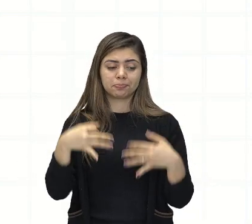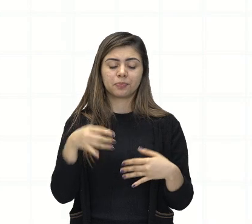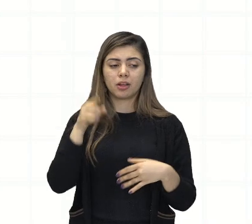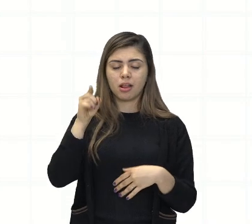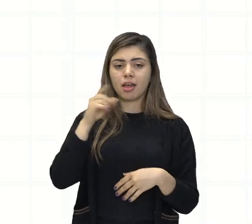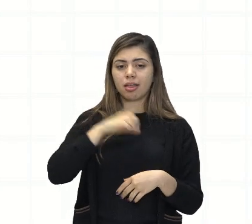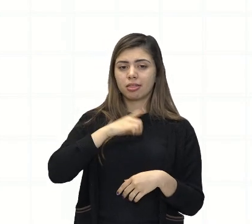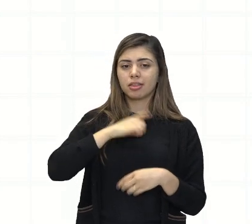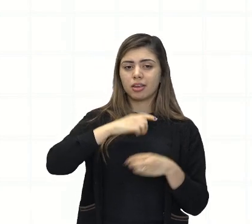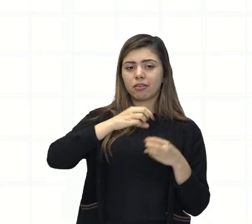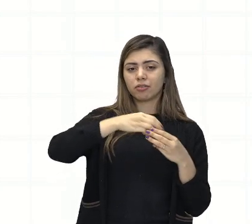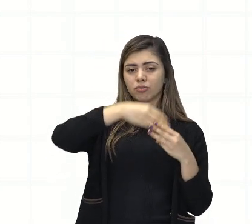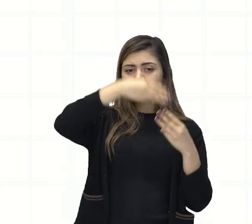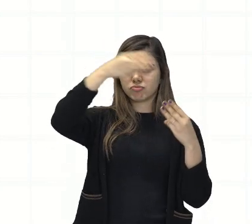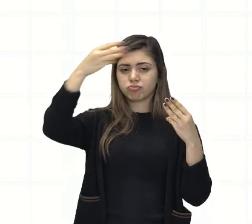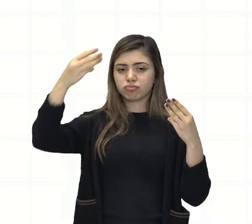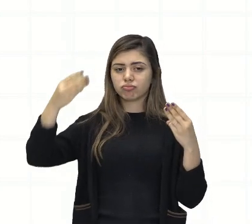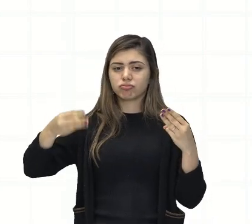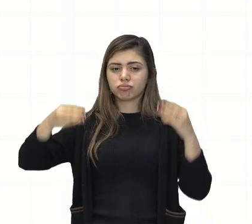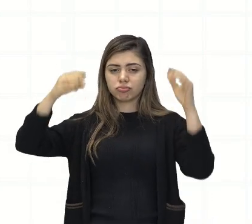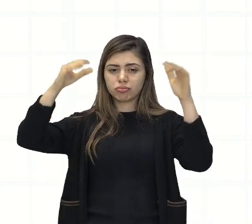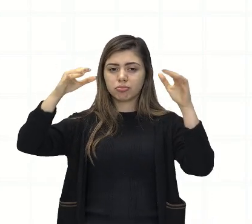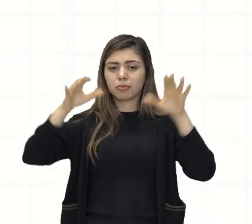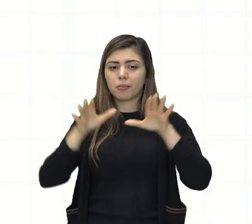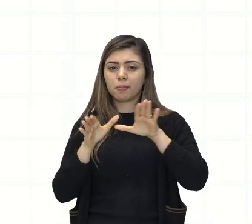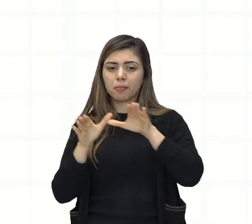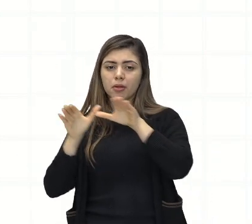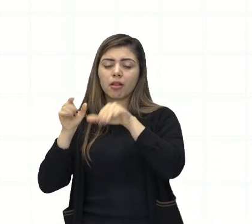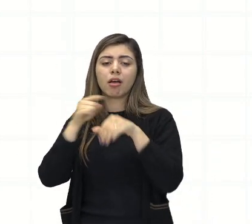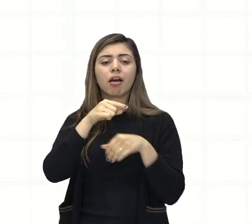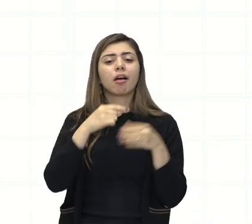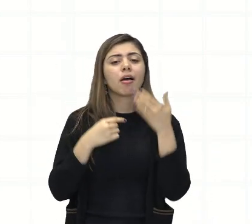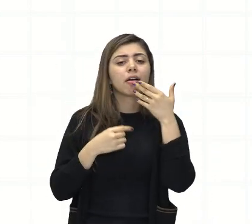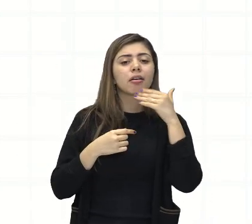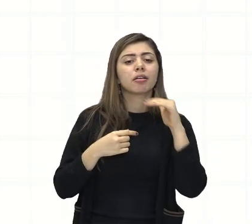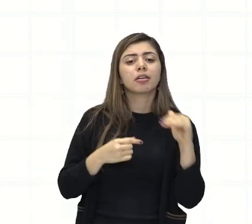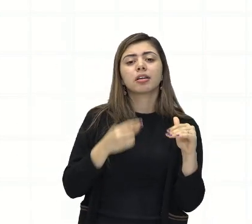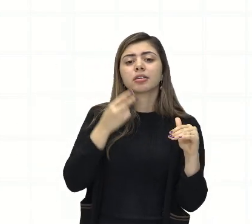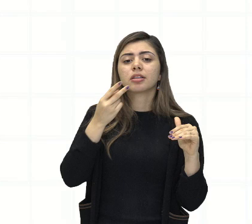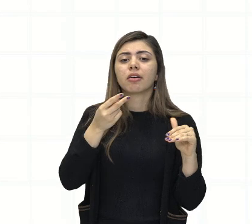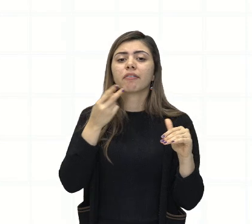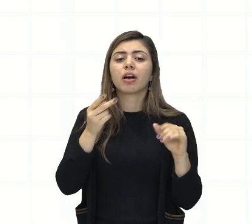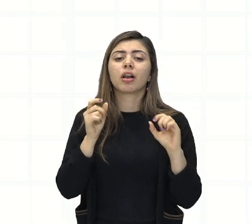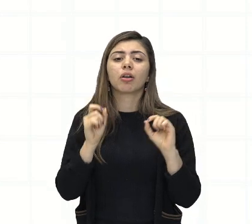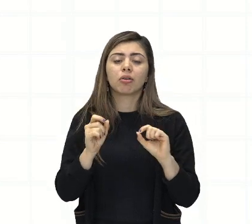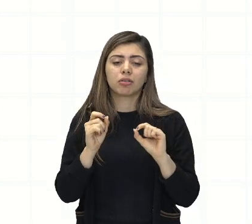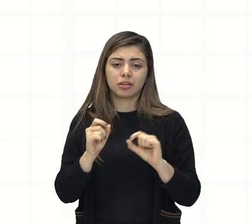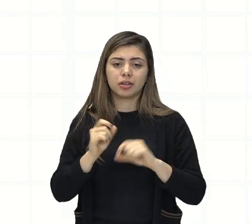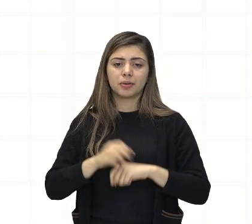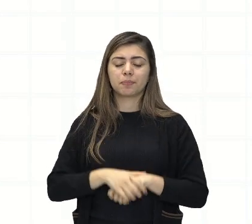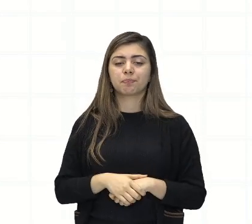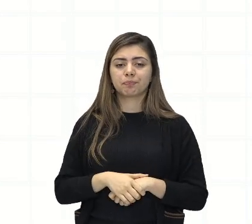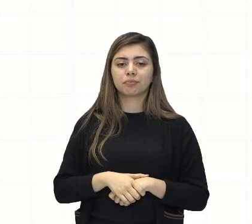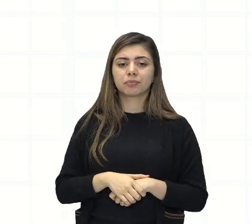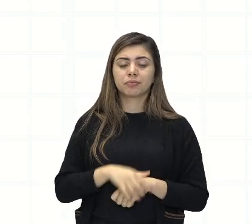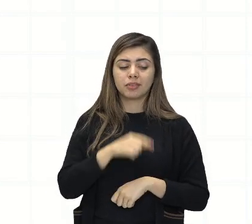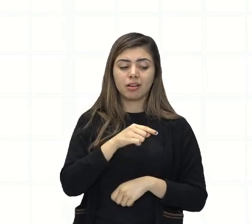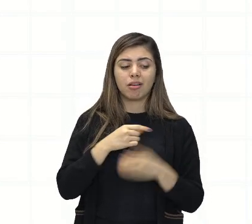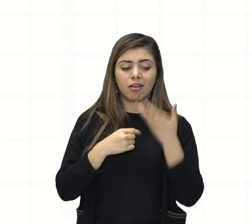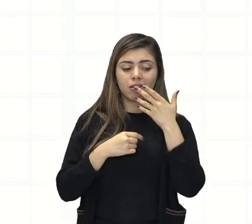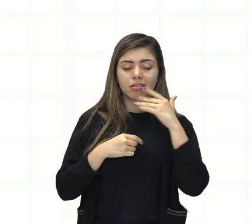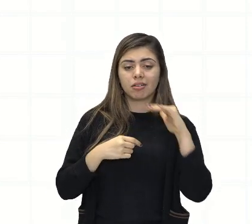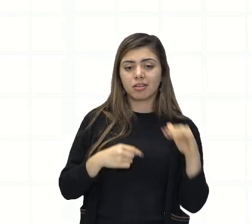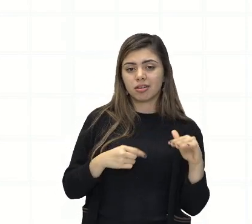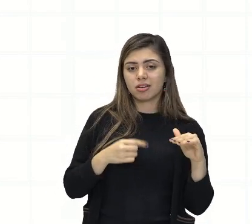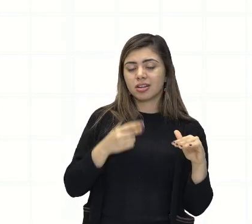do arco-íris, da chuva, do passarinho, Nininha tinha falado despropositado, desatino, ou seja, ela falou alguma coisa